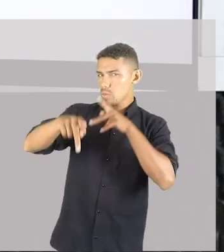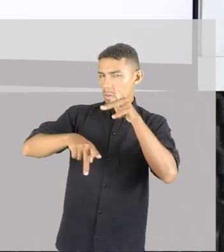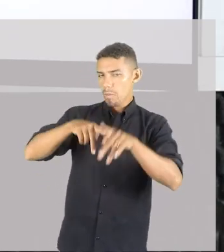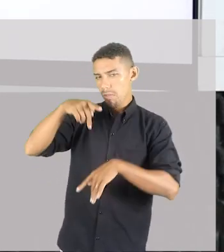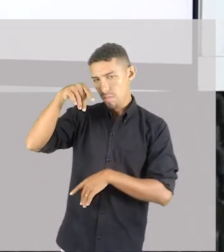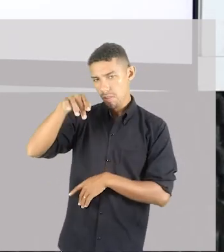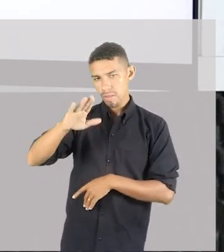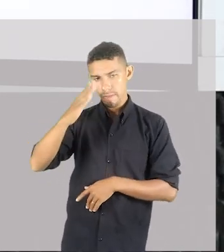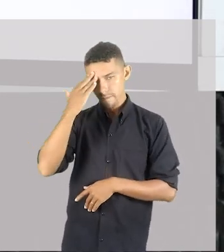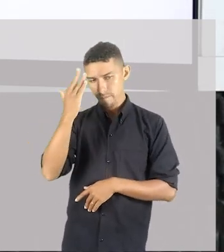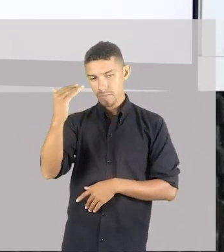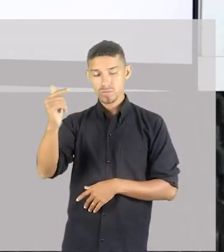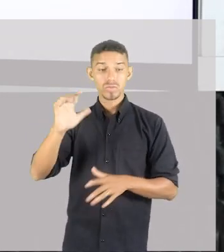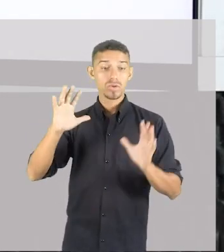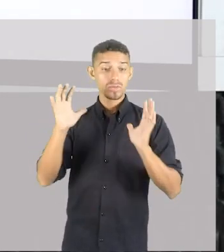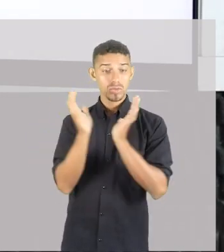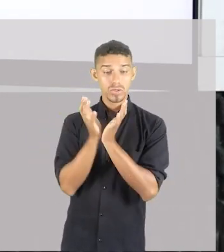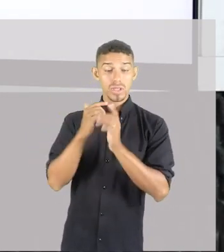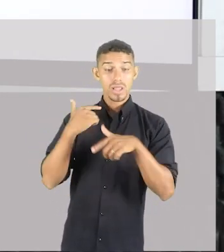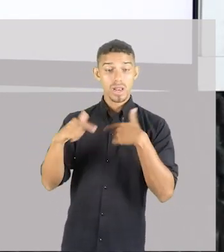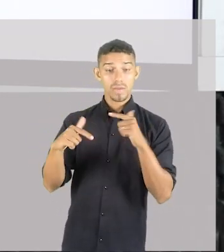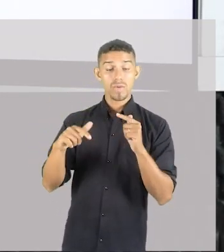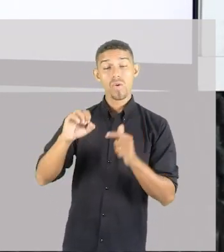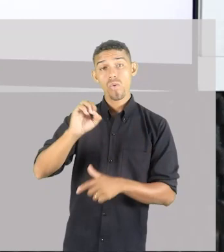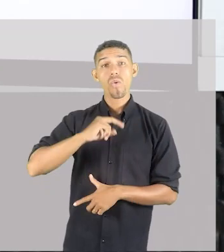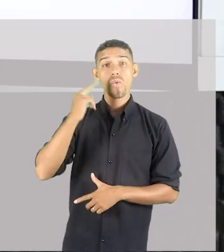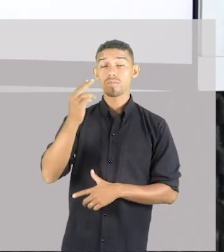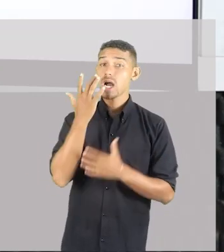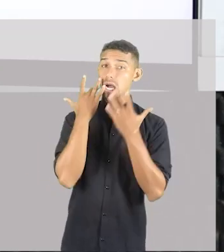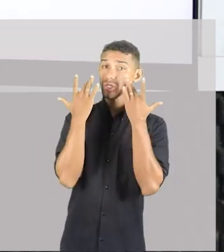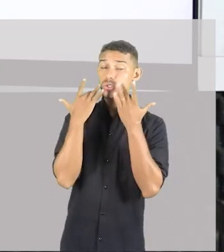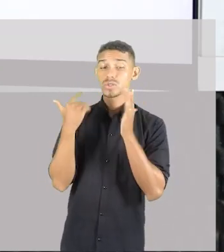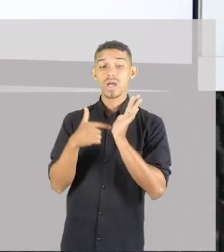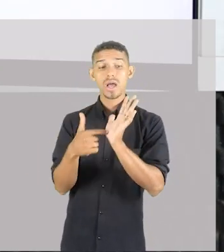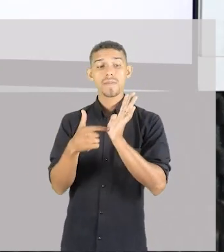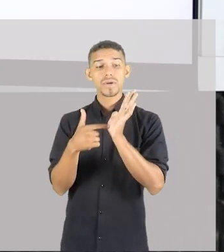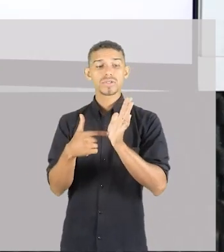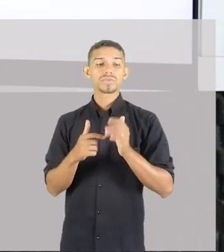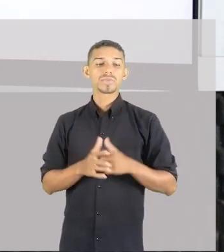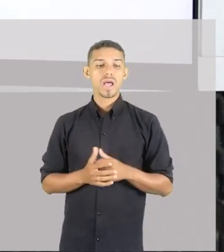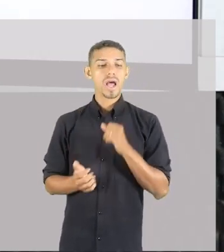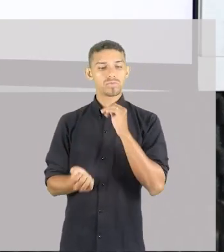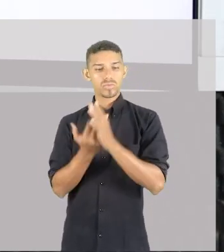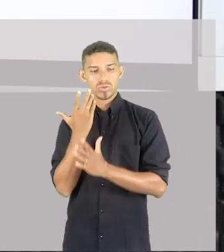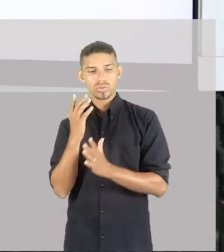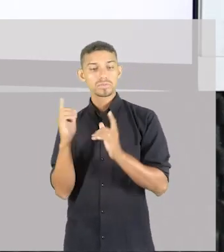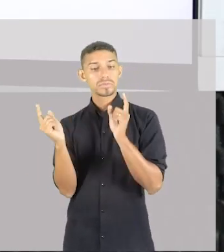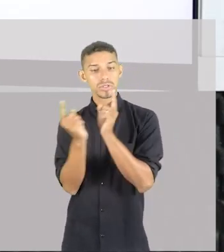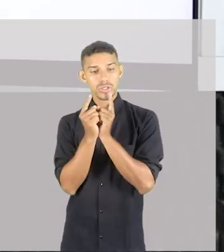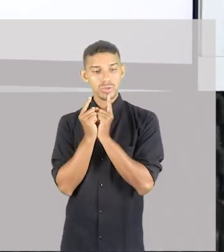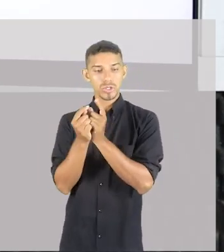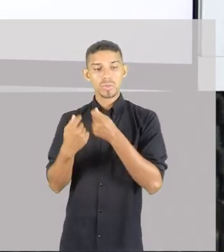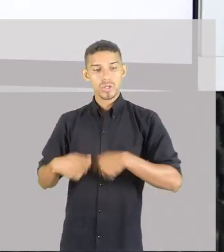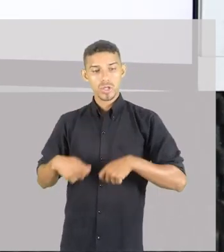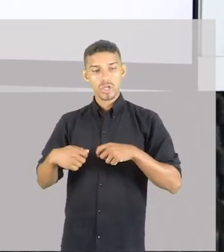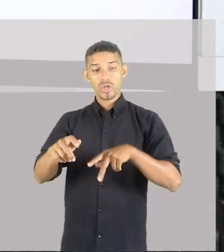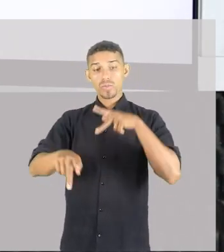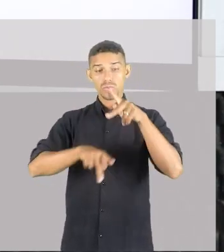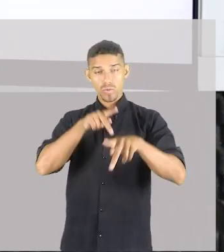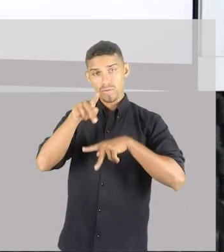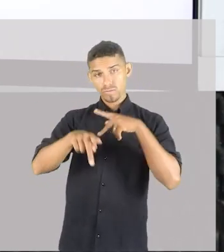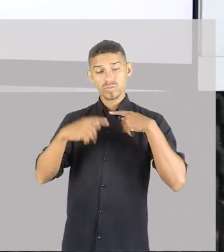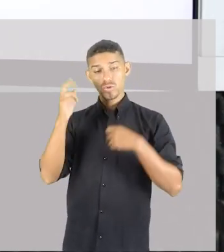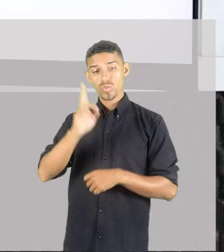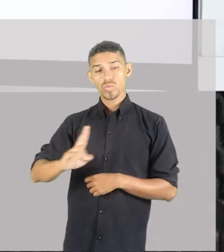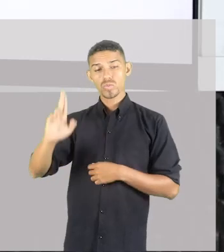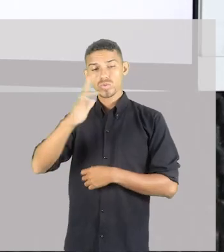gente, produzida pela classe trabalhadora e ou por artistas que a representam. A produção deve atender às necessidades do povo, serve